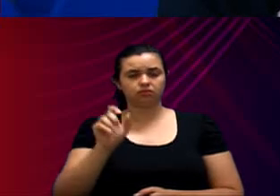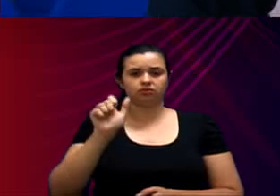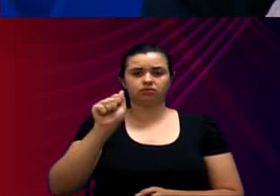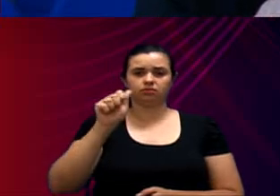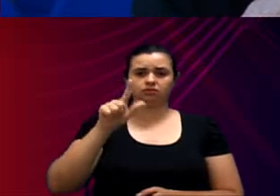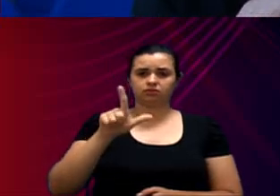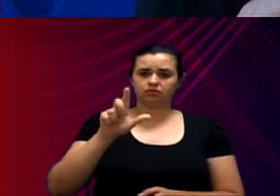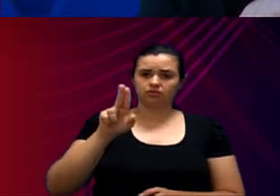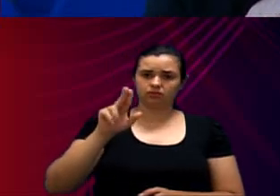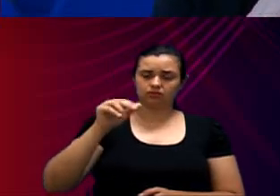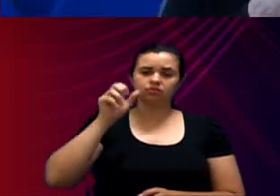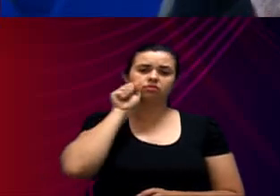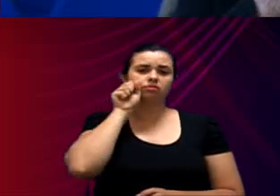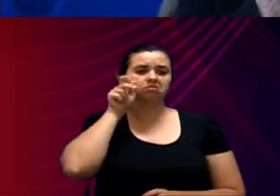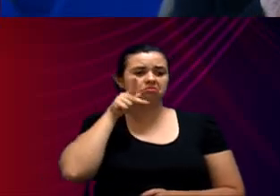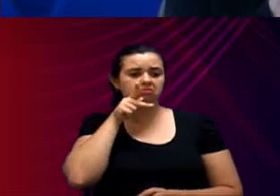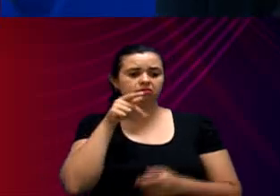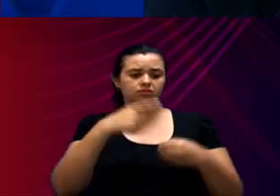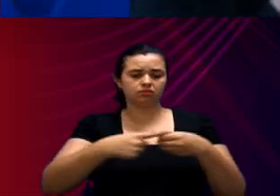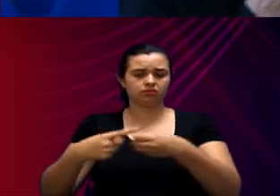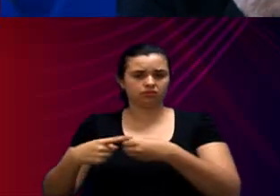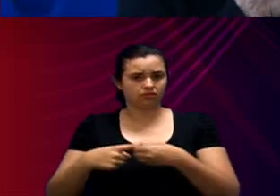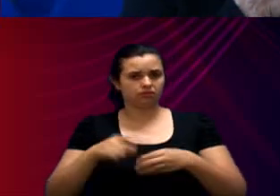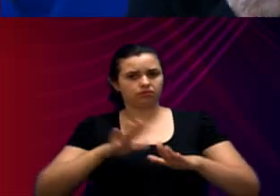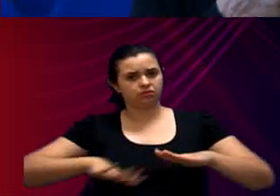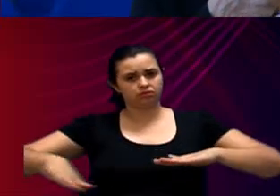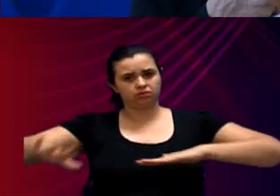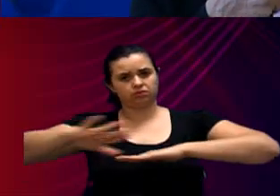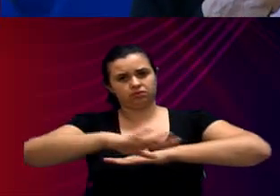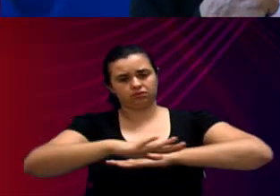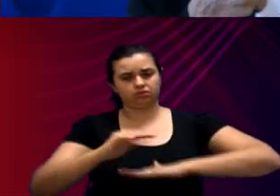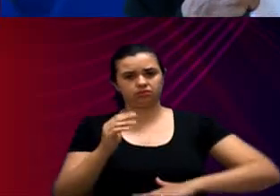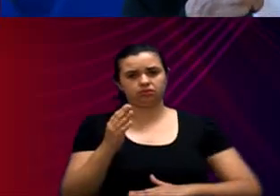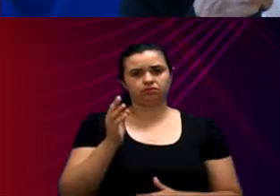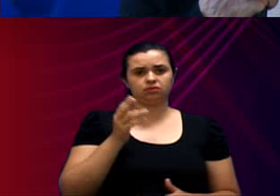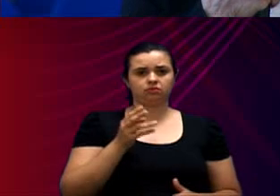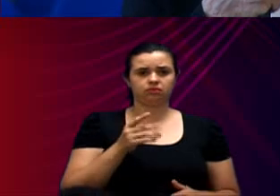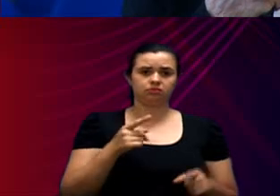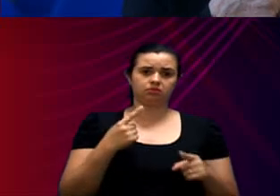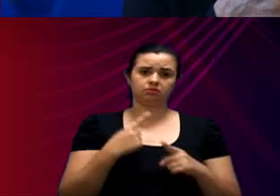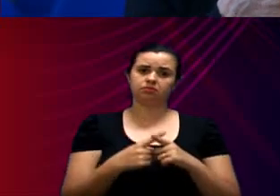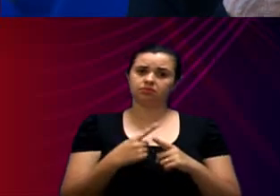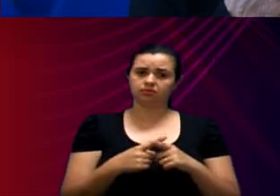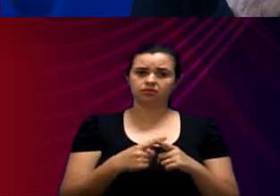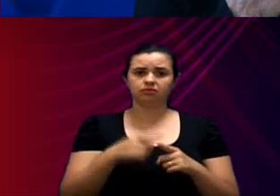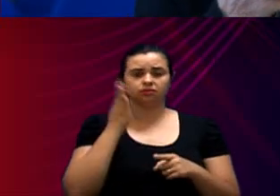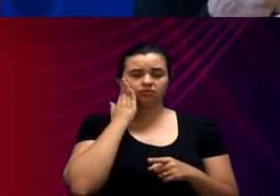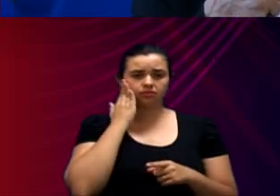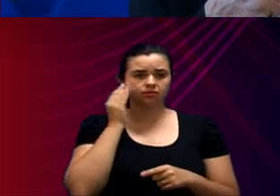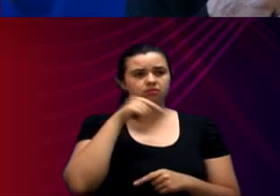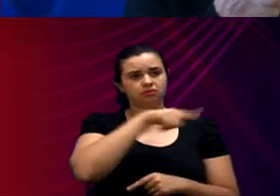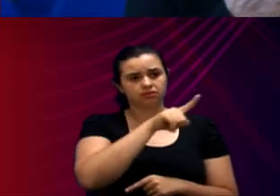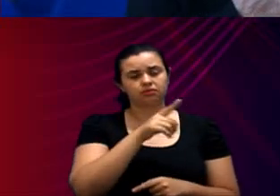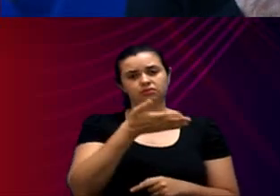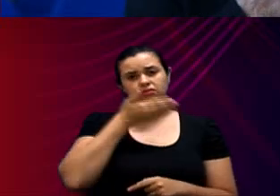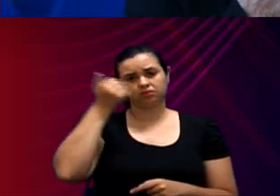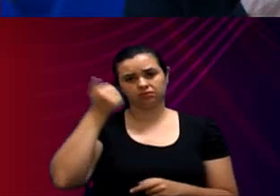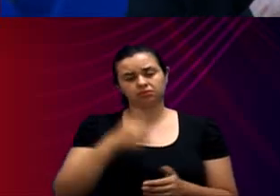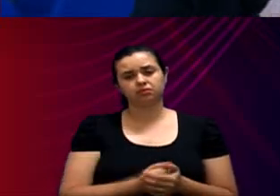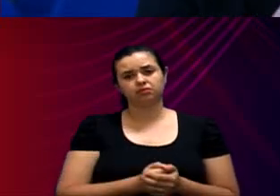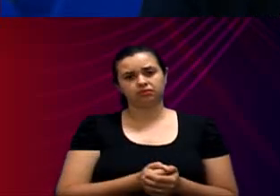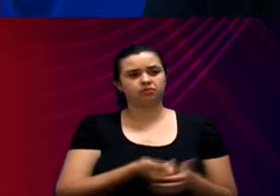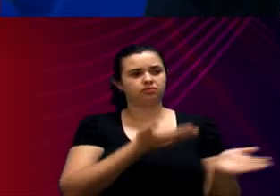Salto Pirapora. Ou de outros pontos da cidade que vêm, porque sabem que lá o atendimento é muito melhor, muito mais